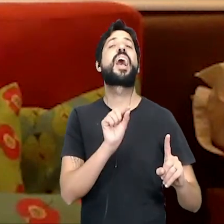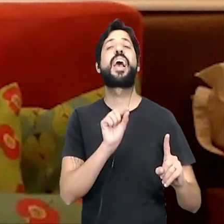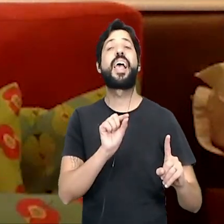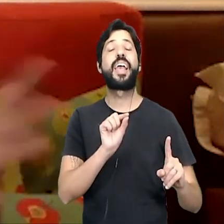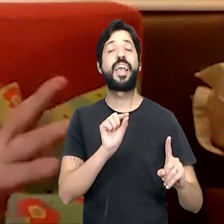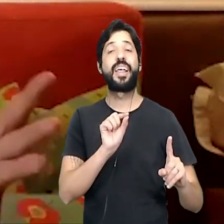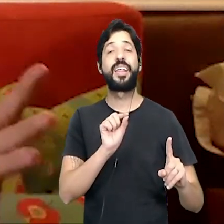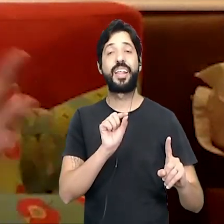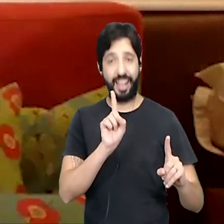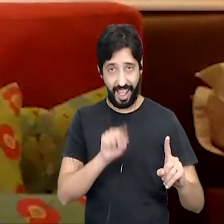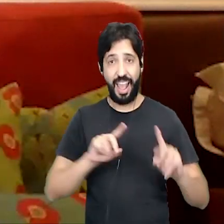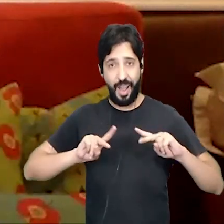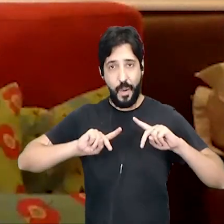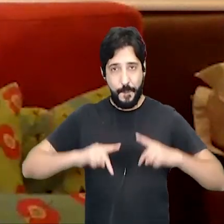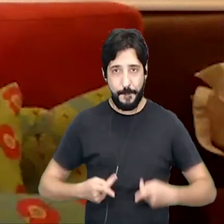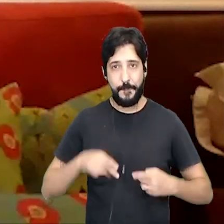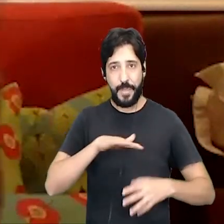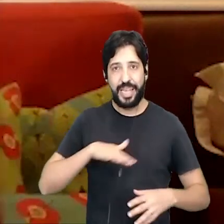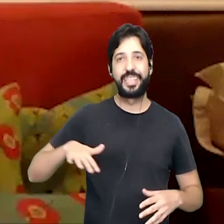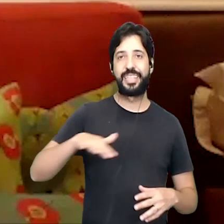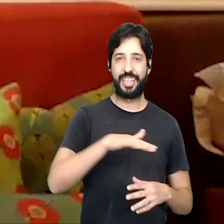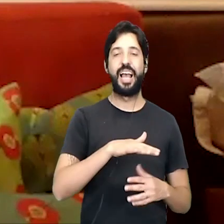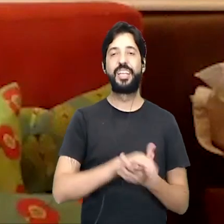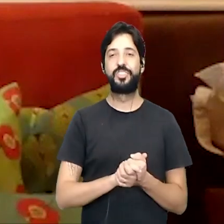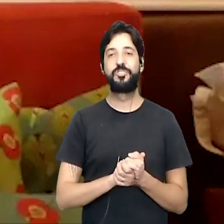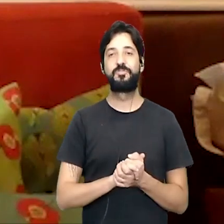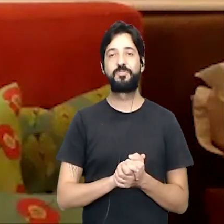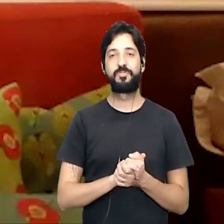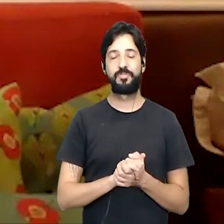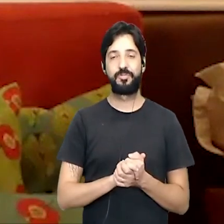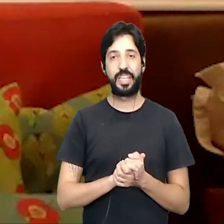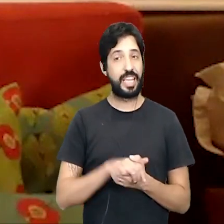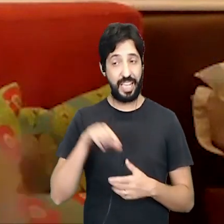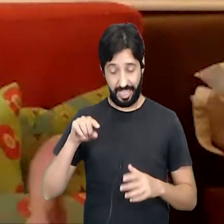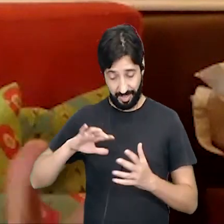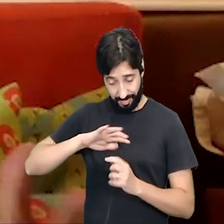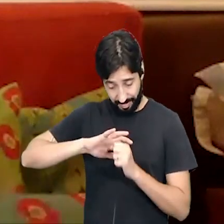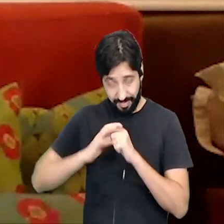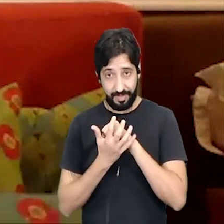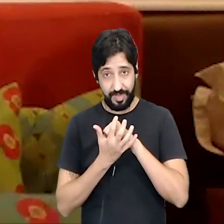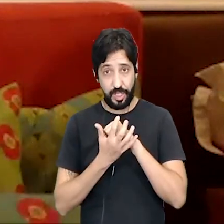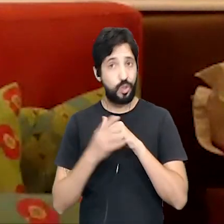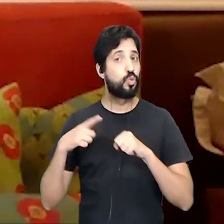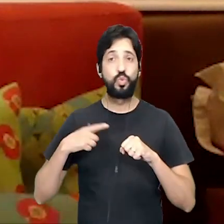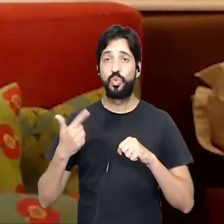E o endereço dele a gente pode chamar de humanidade, né? Ele não está